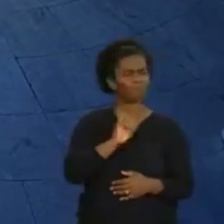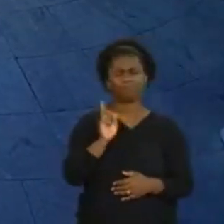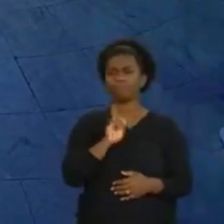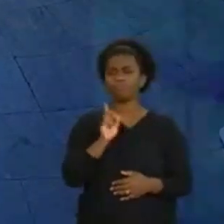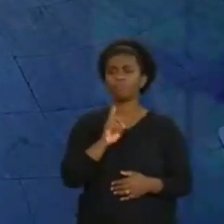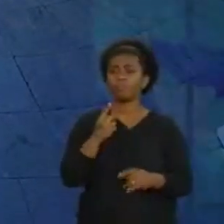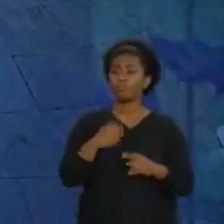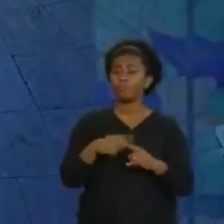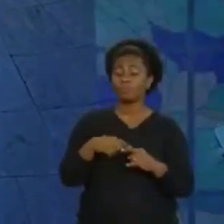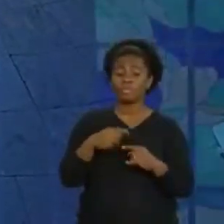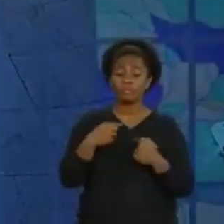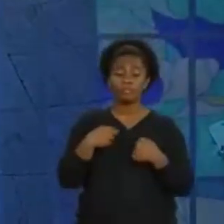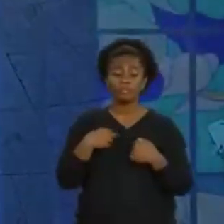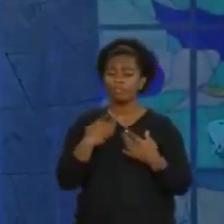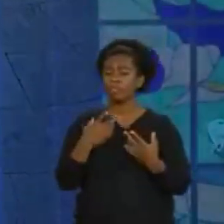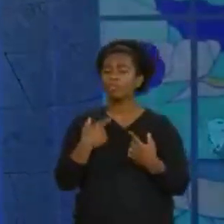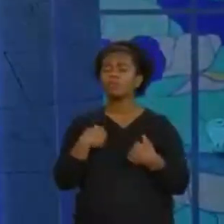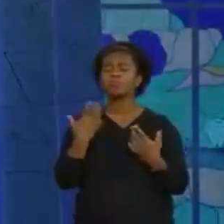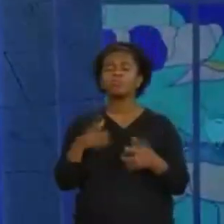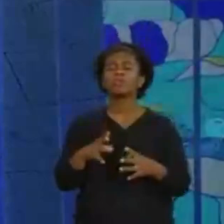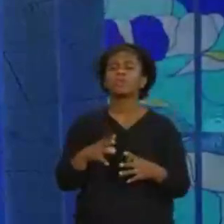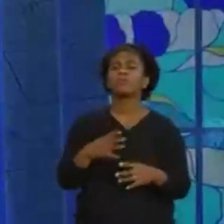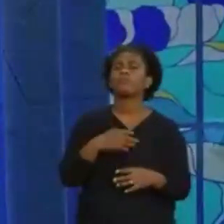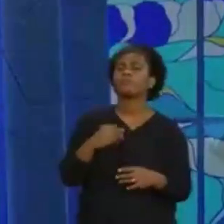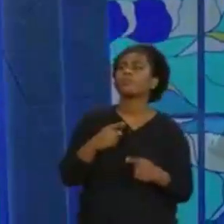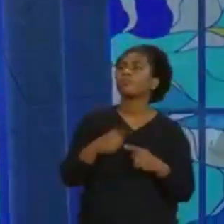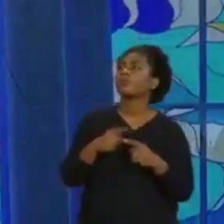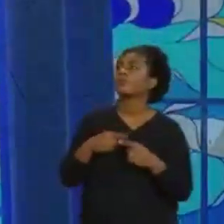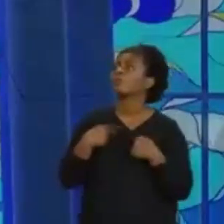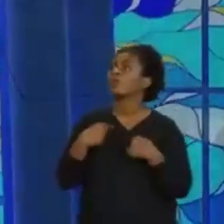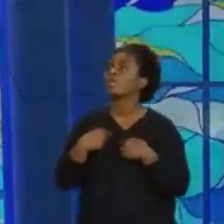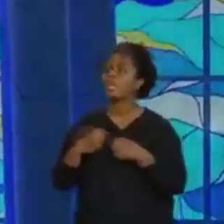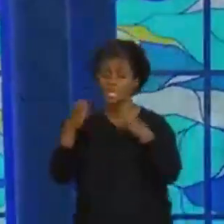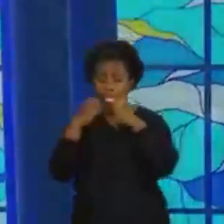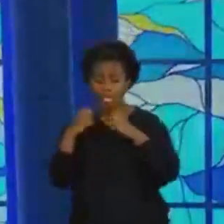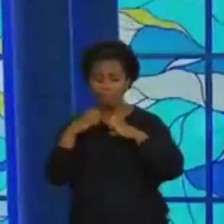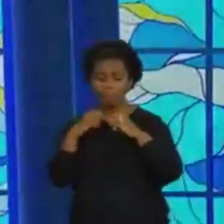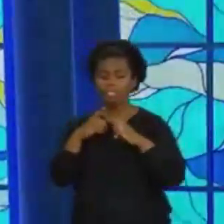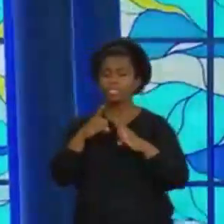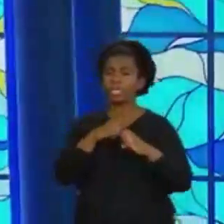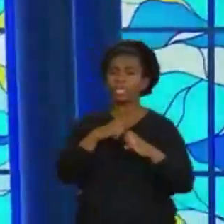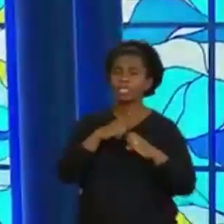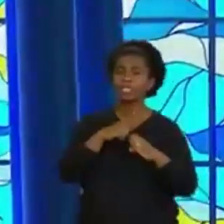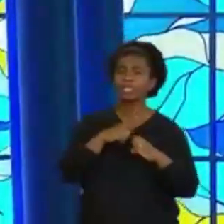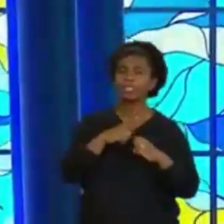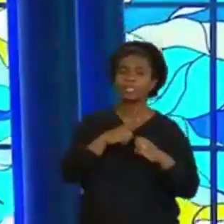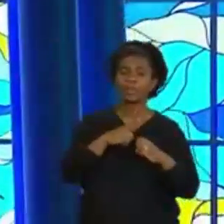porque eu renunciei isso para gerar filhos para ti.